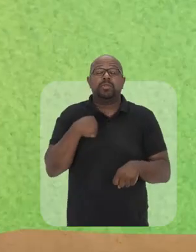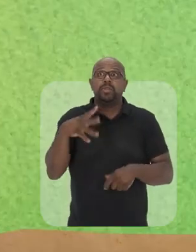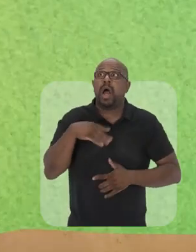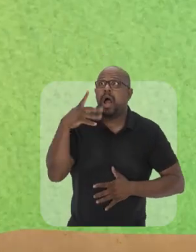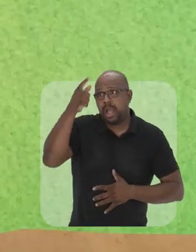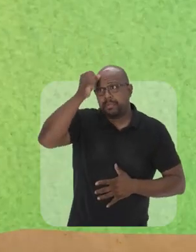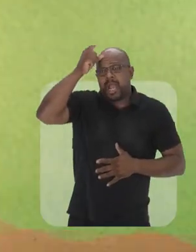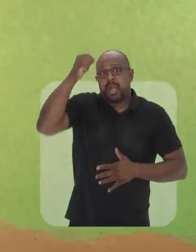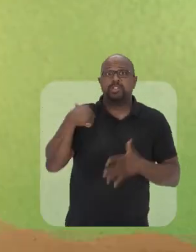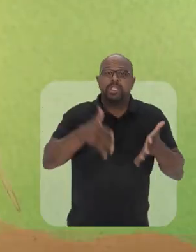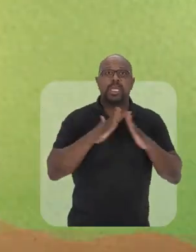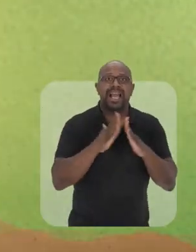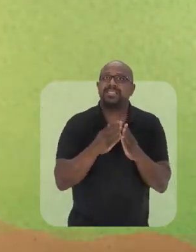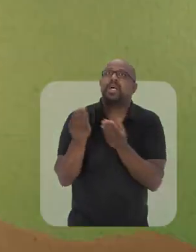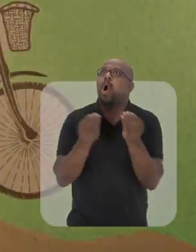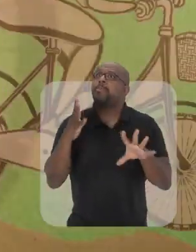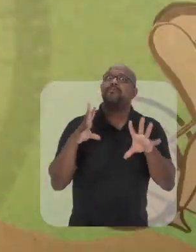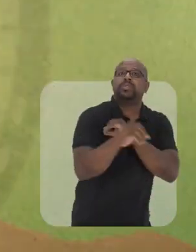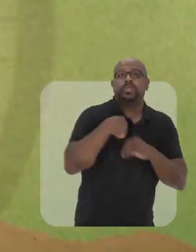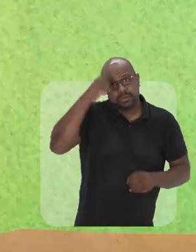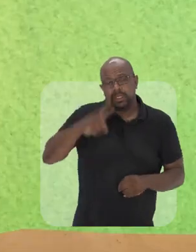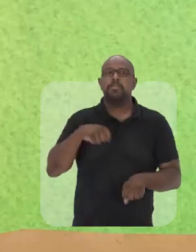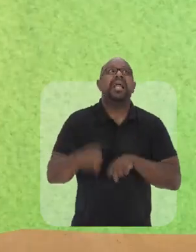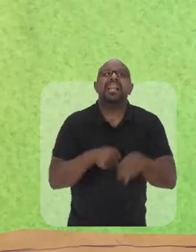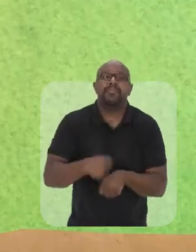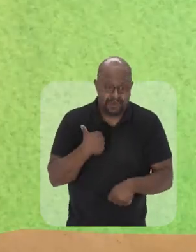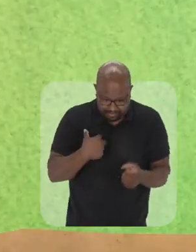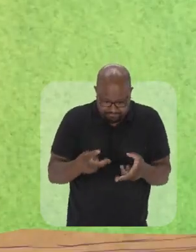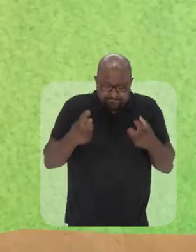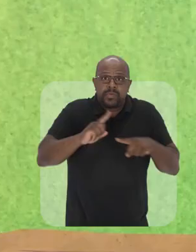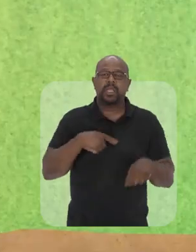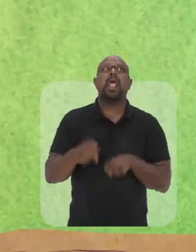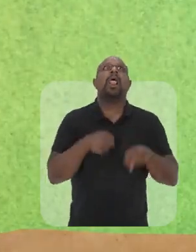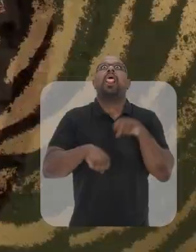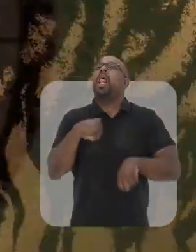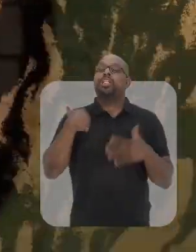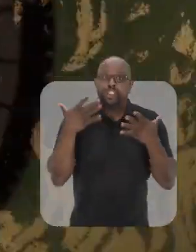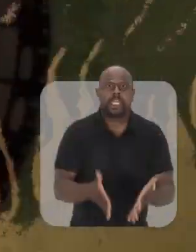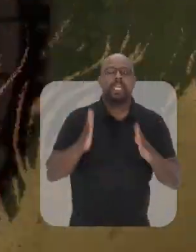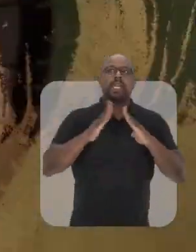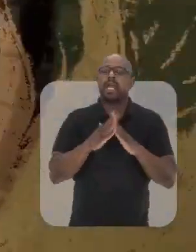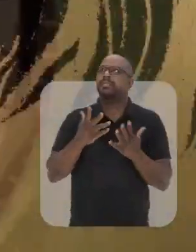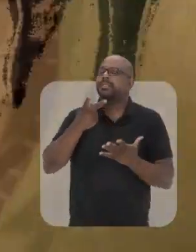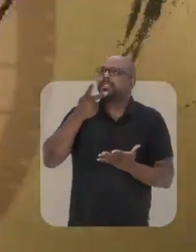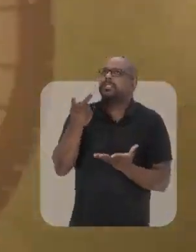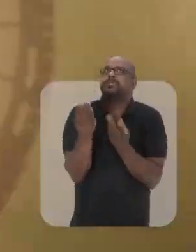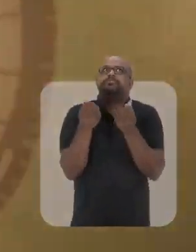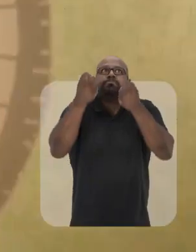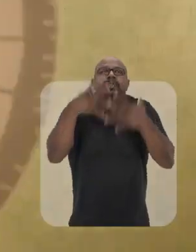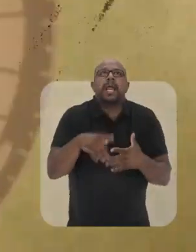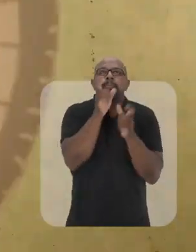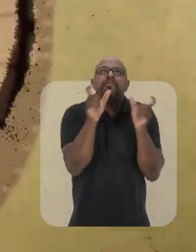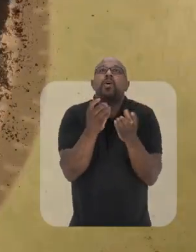eu cheguei em casa. Como eu saí dali, eu não sei dizer. Eu pedalava, mas para mim eu não estava pedalando e de repente eu estava em casa. Não sei dizer